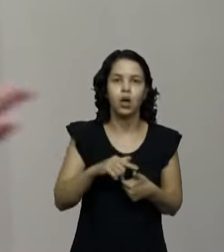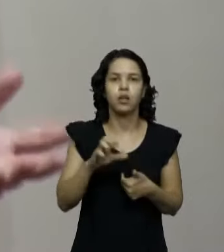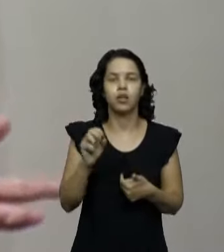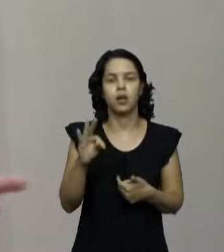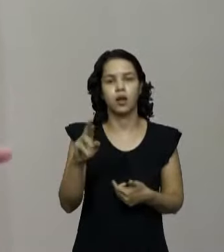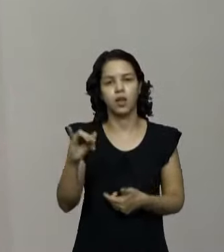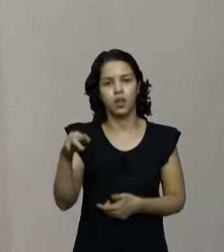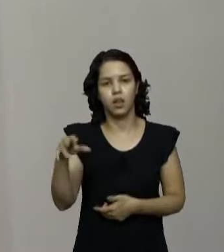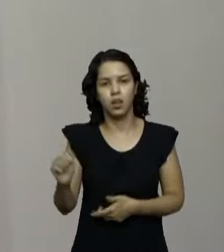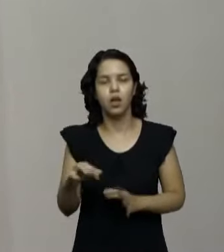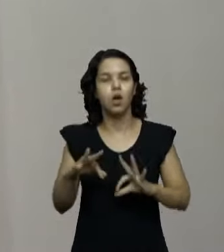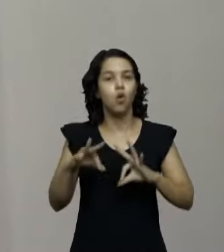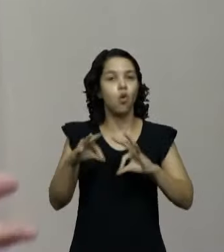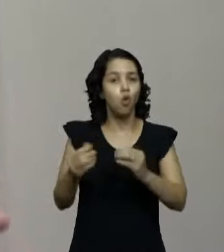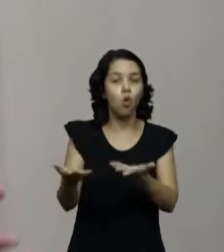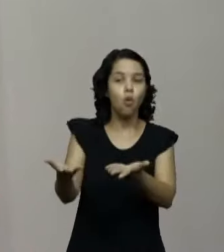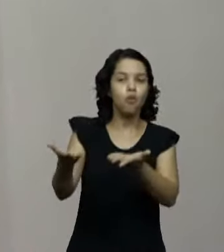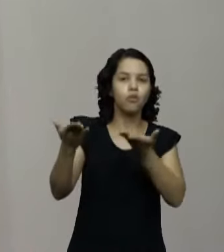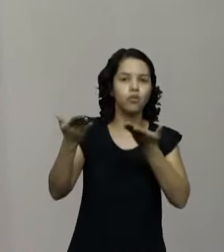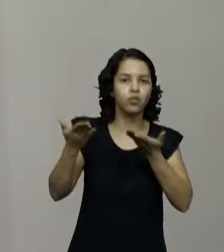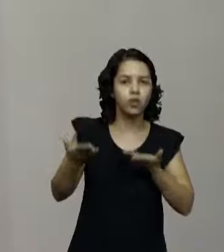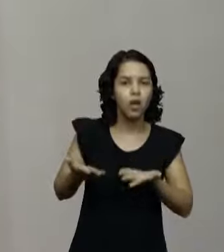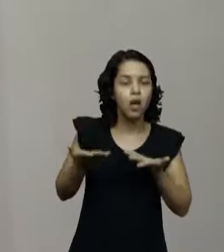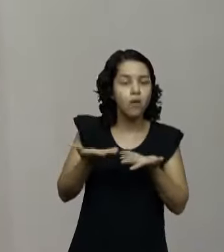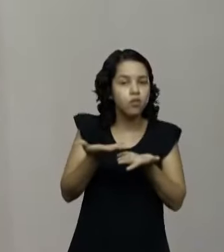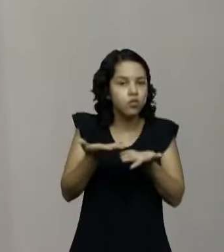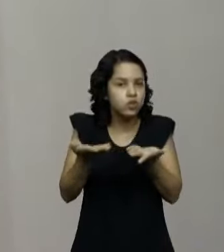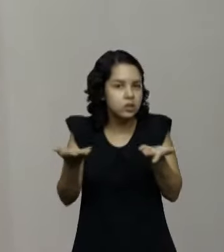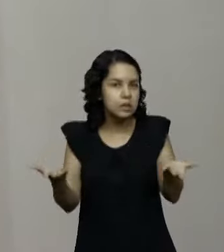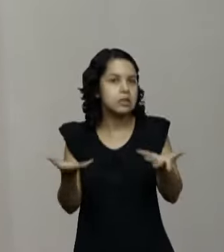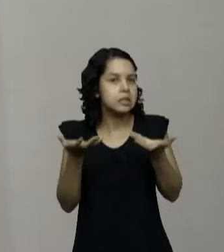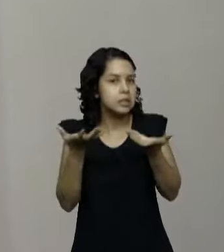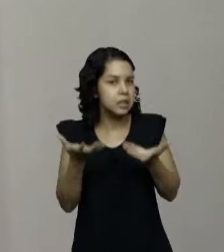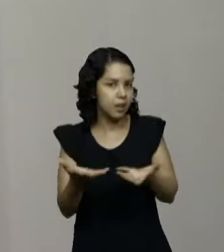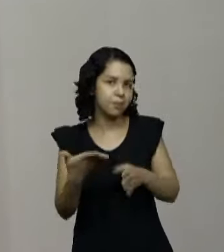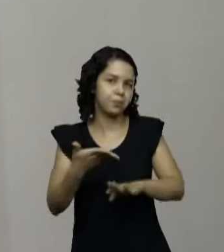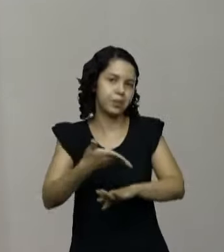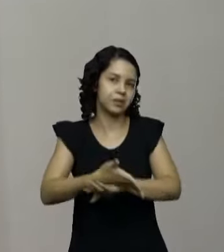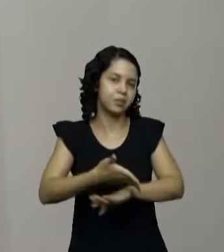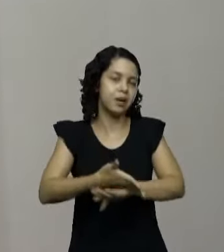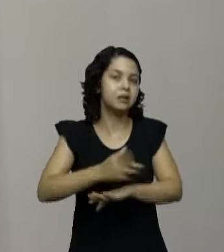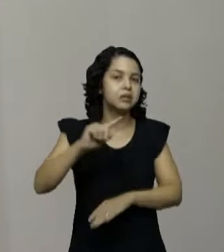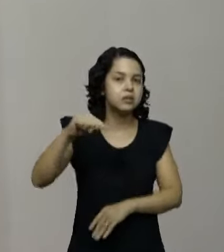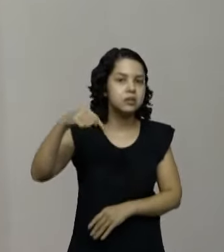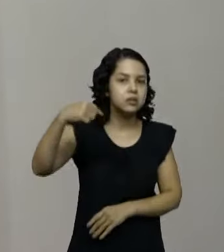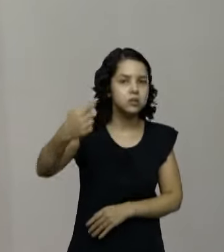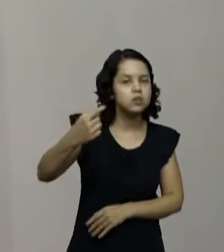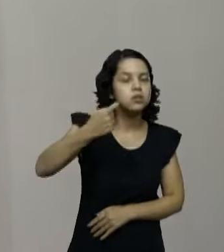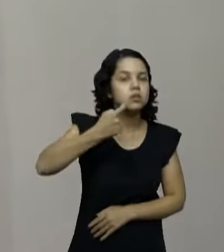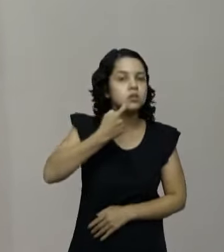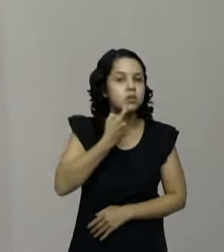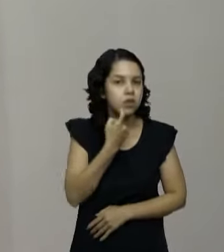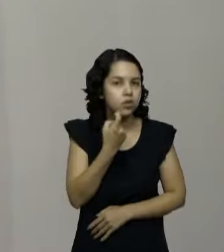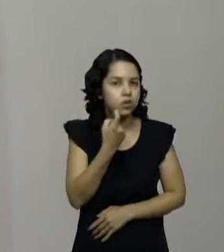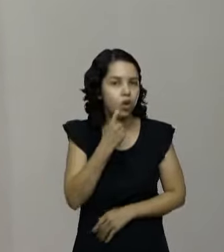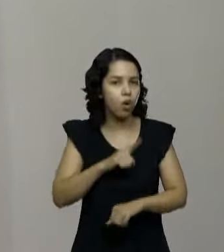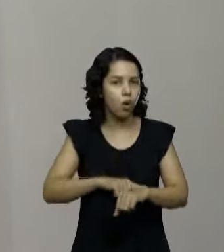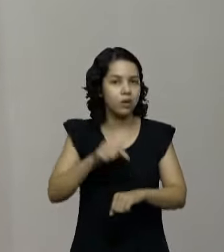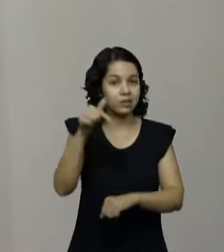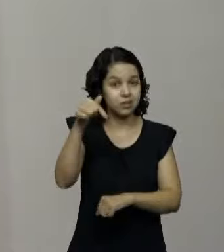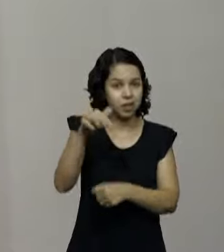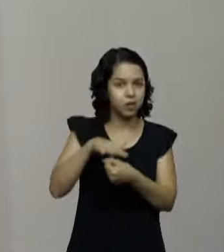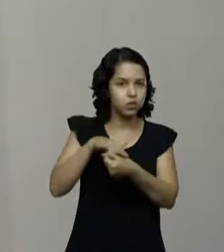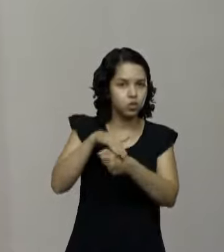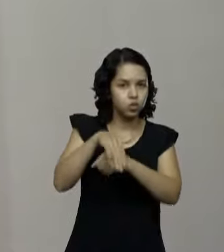e convidar a todos que queiram participar, sexta-feira, às 19 horas, no